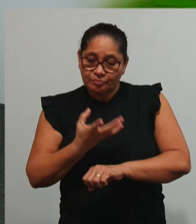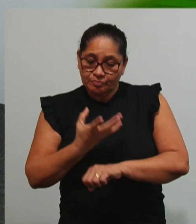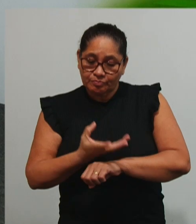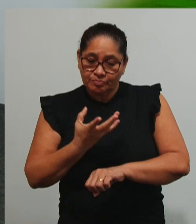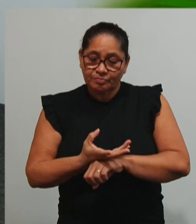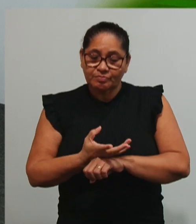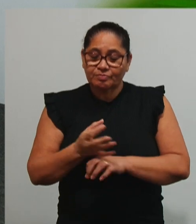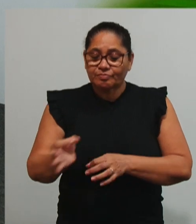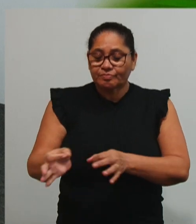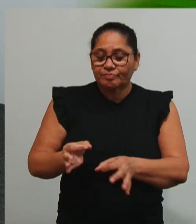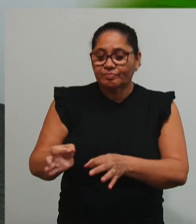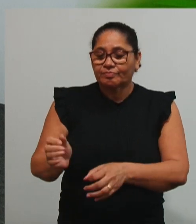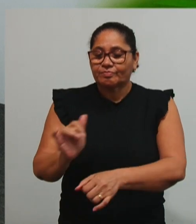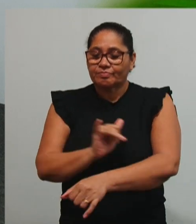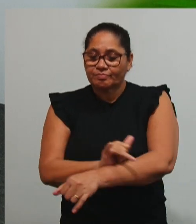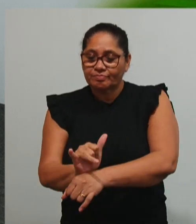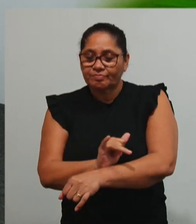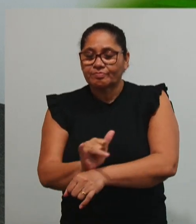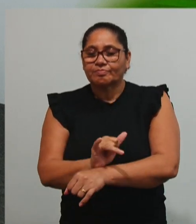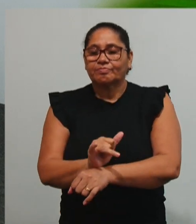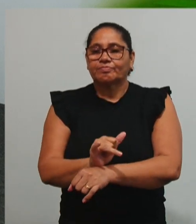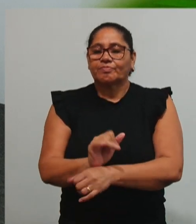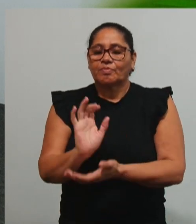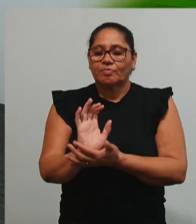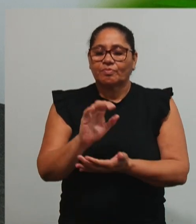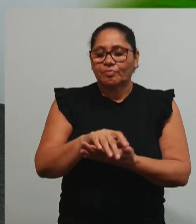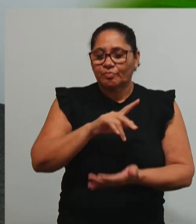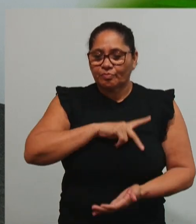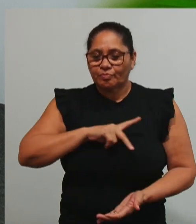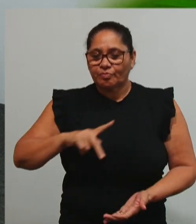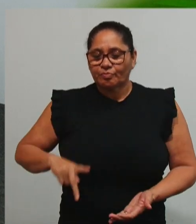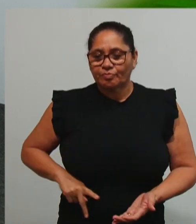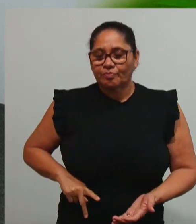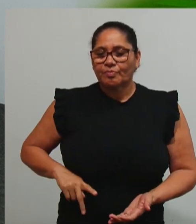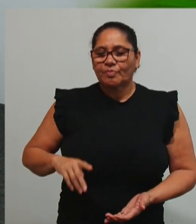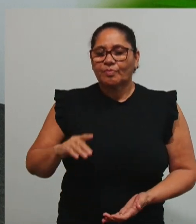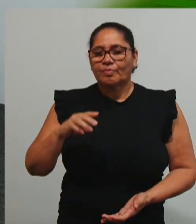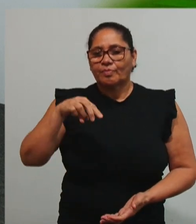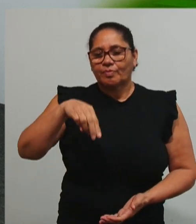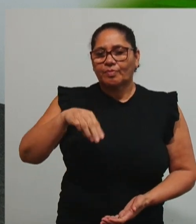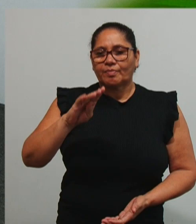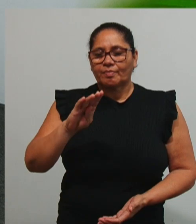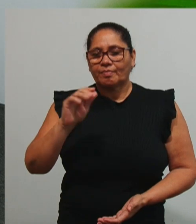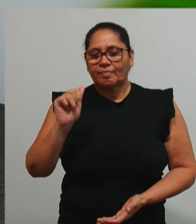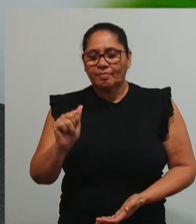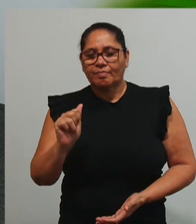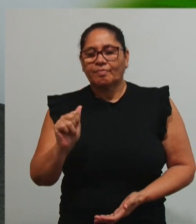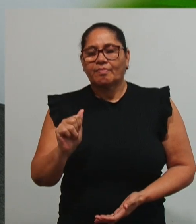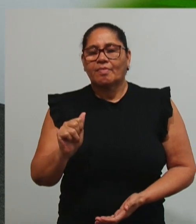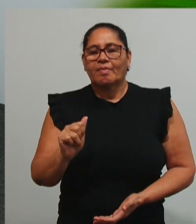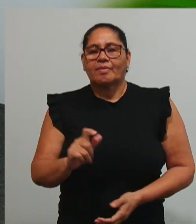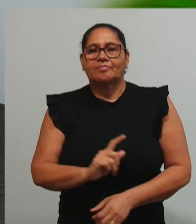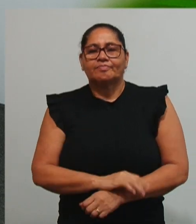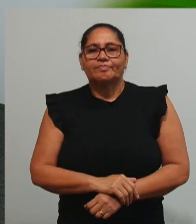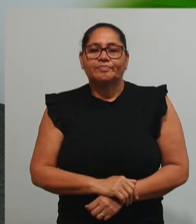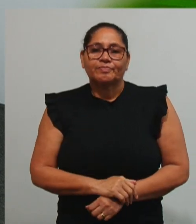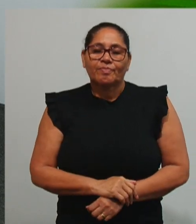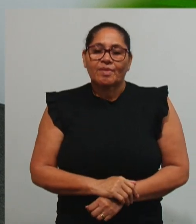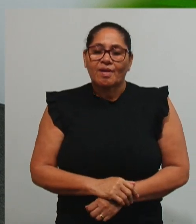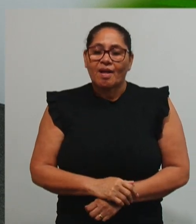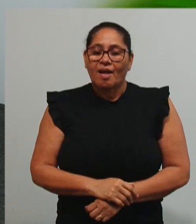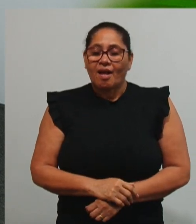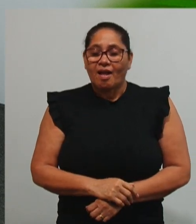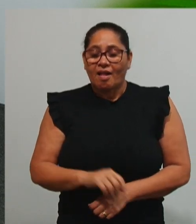disciplina Planejamento Estratégico no Setor Público, do MBA em Gestão de Instituições Públicas. Eu vou